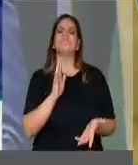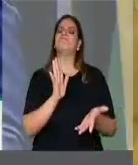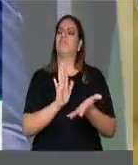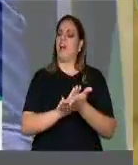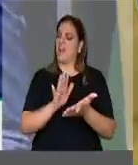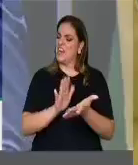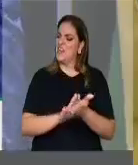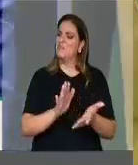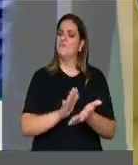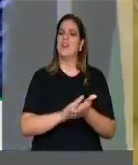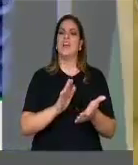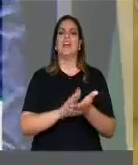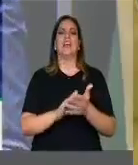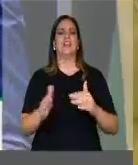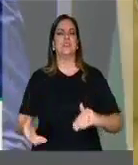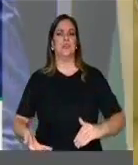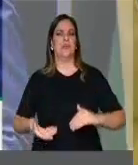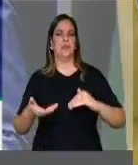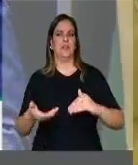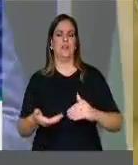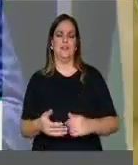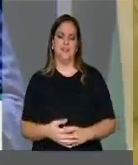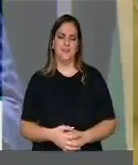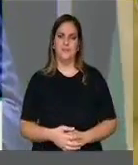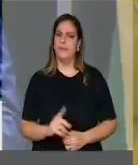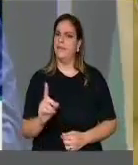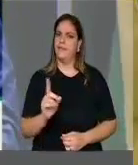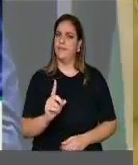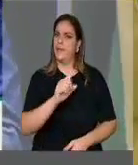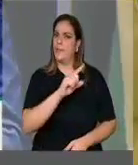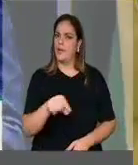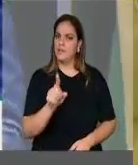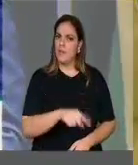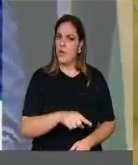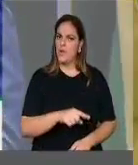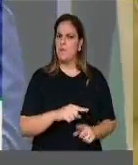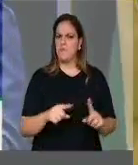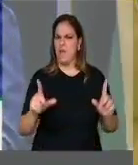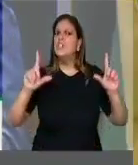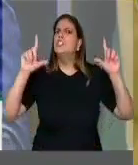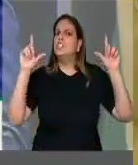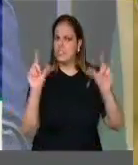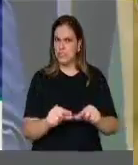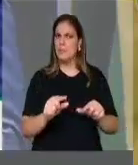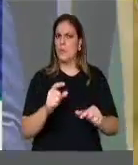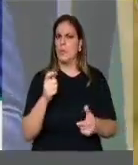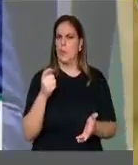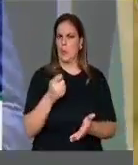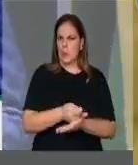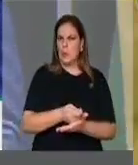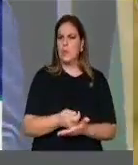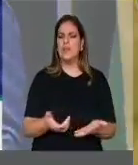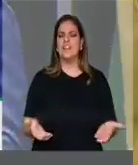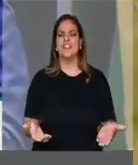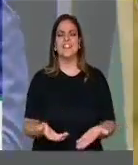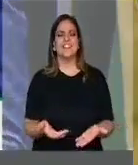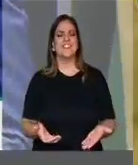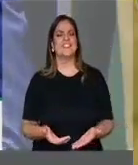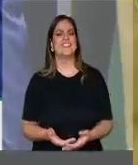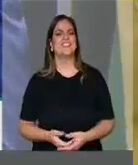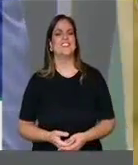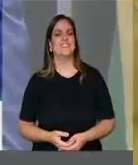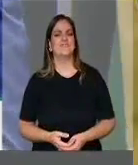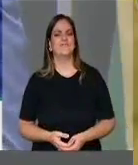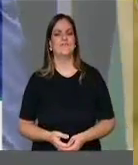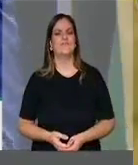Nacional. Infelizmente, não eliminamos a saidinha, mas endurecemos e diminuímos muito essa facilidade que